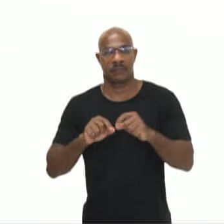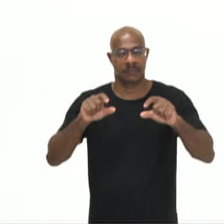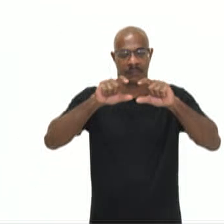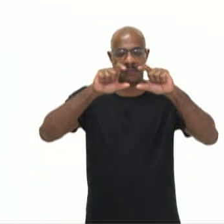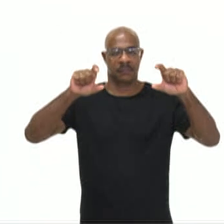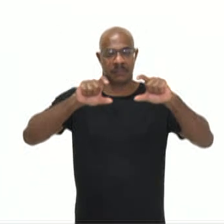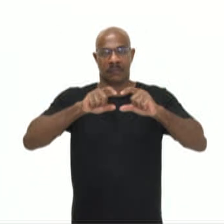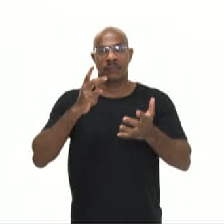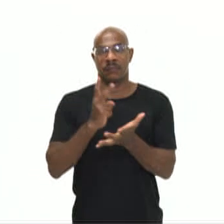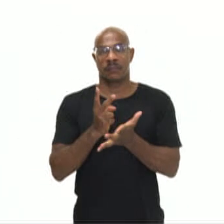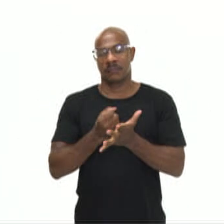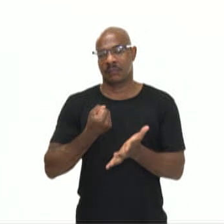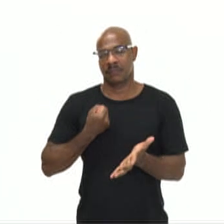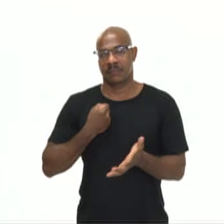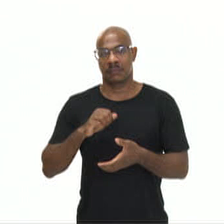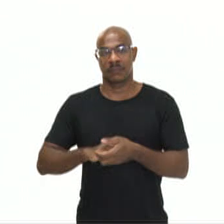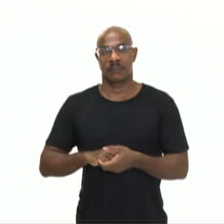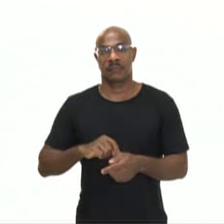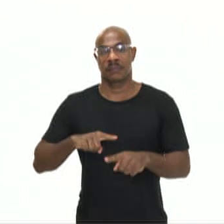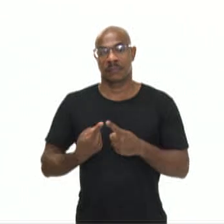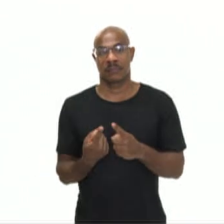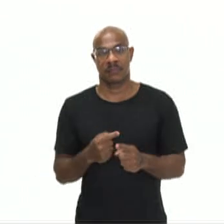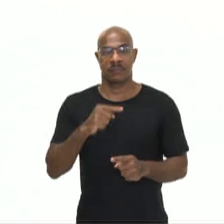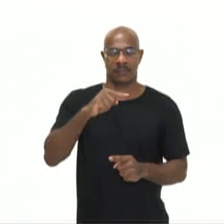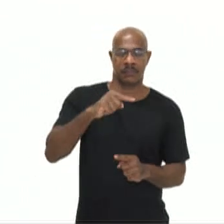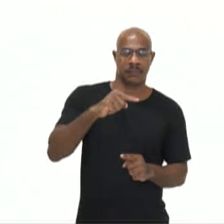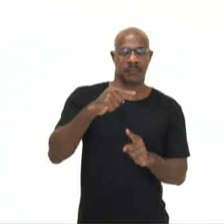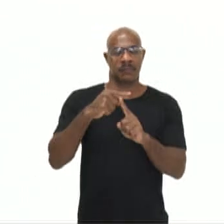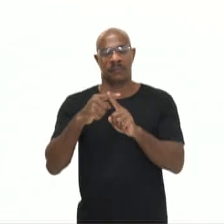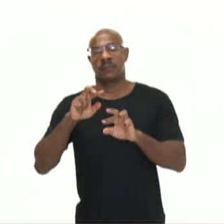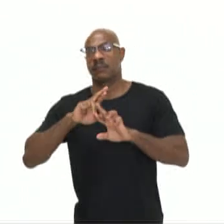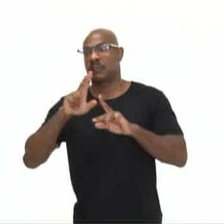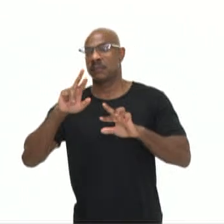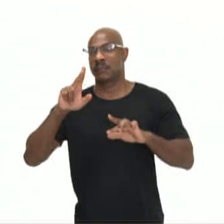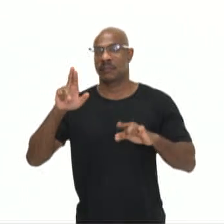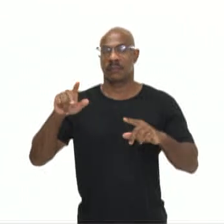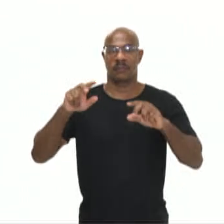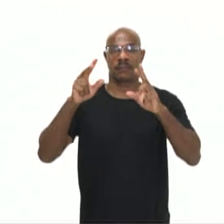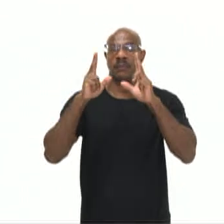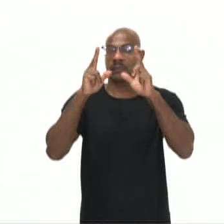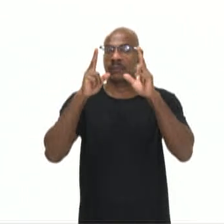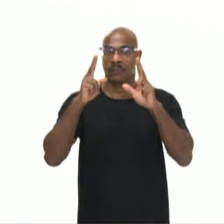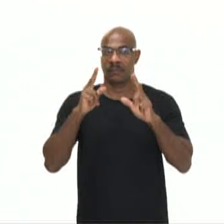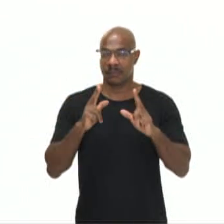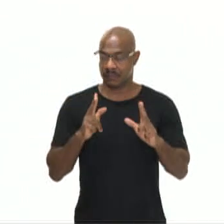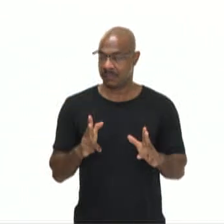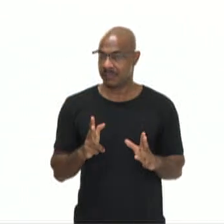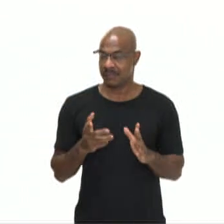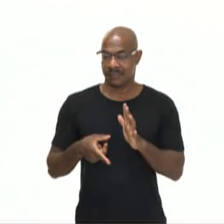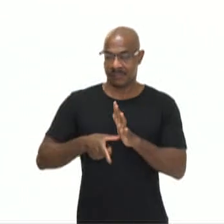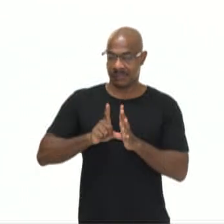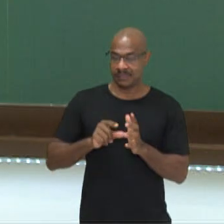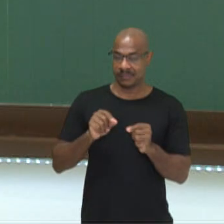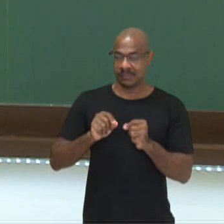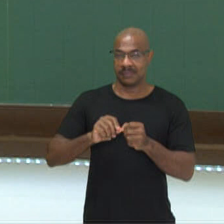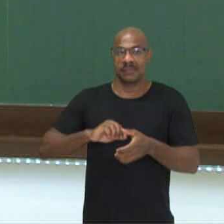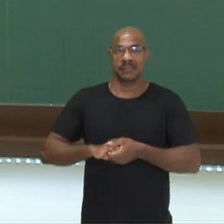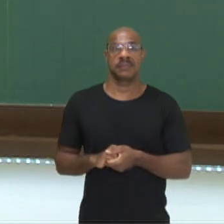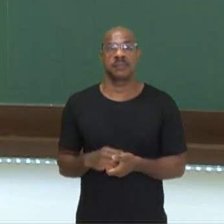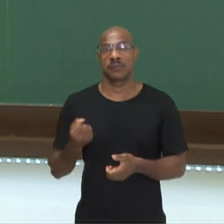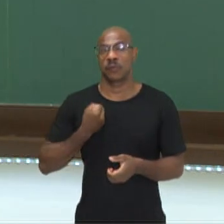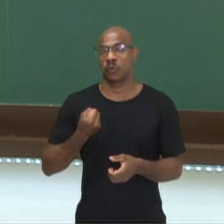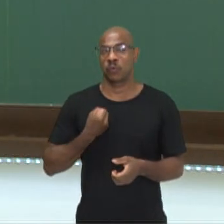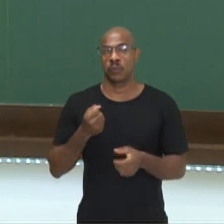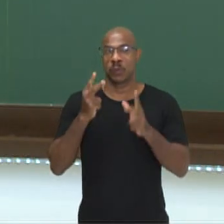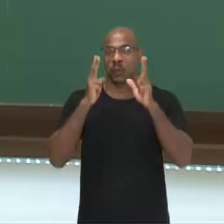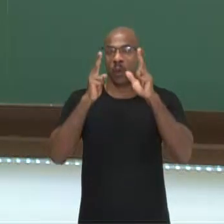mesmos números, mas com sinais associativos em posições diferentes. Ó, tá bem parecido com aquele exercício que a gente fez. Então, são os mesmos números,